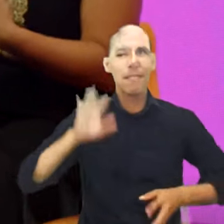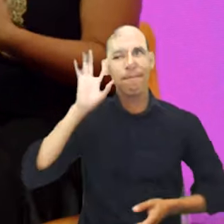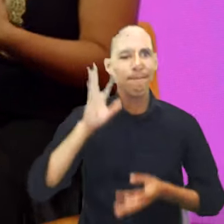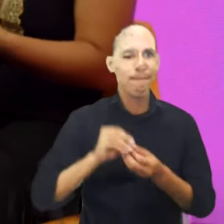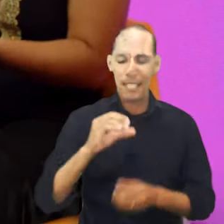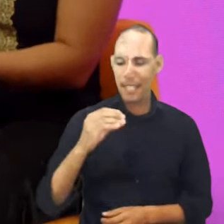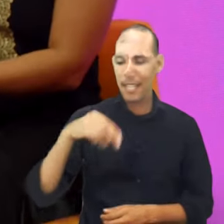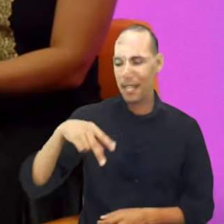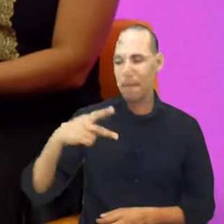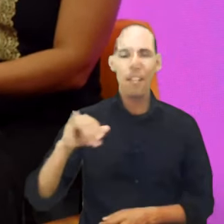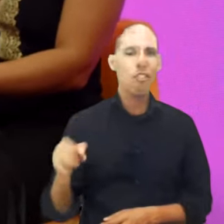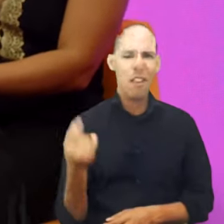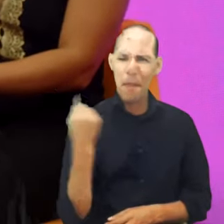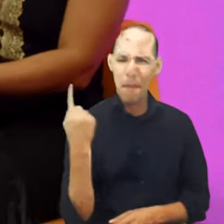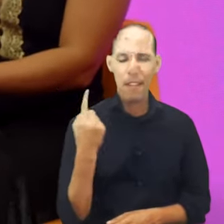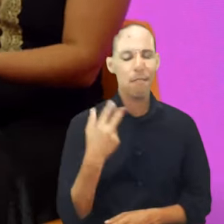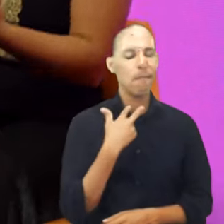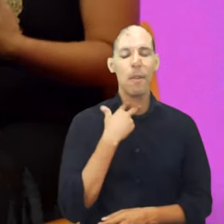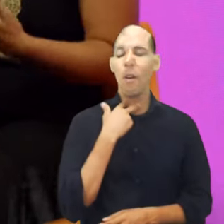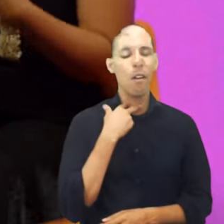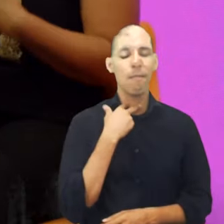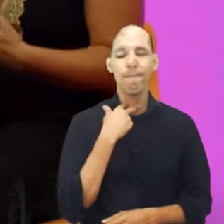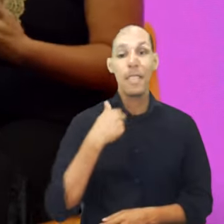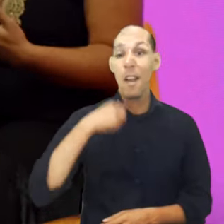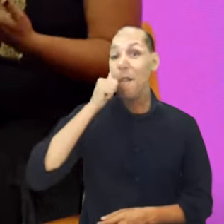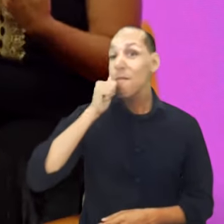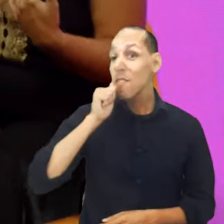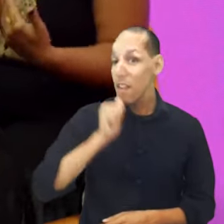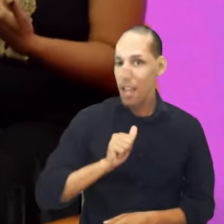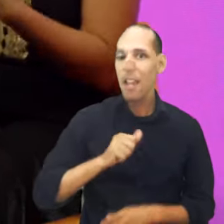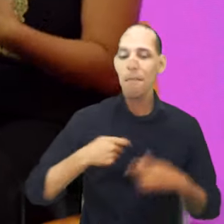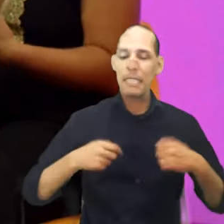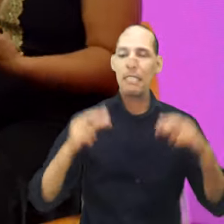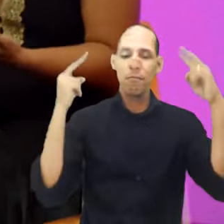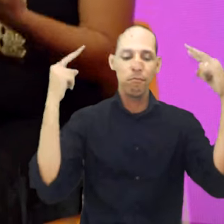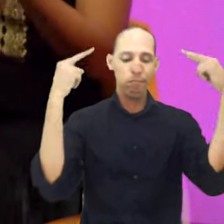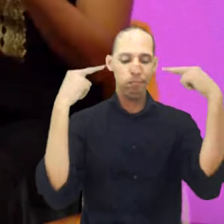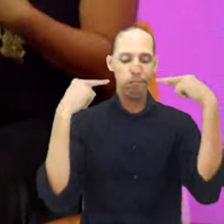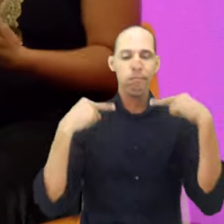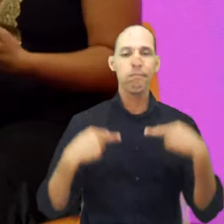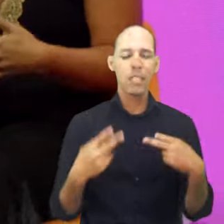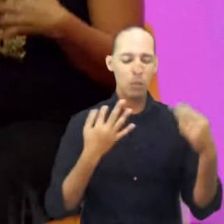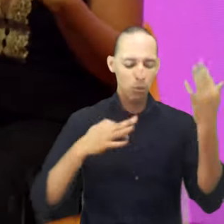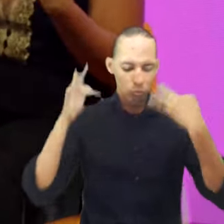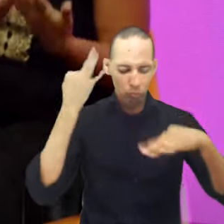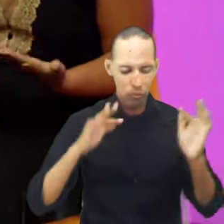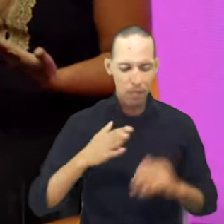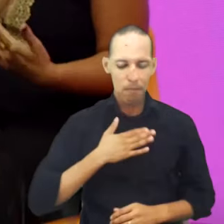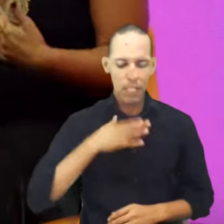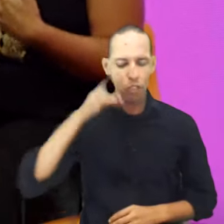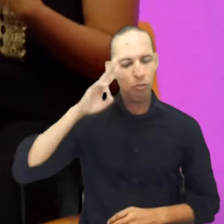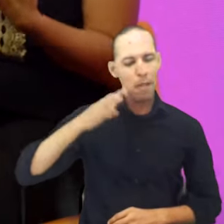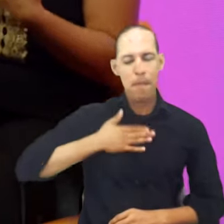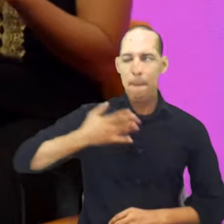CNPJ, ele não podia vir em primeiro lugar. Que eu, como mulher, teria que me olhar, olhar para minhas dores, olhar para minha